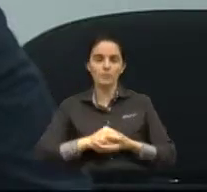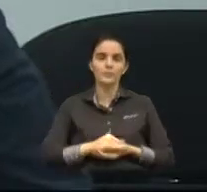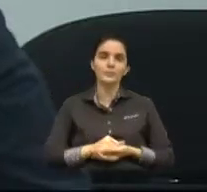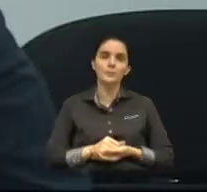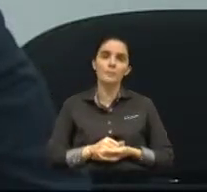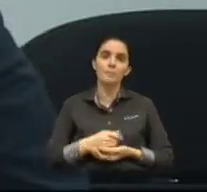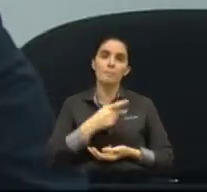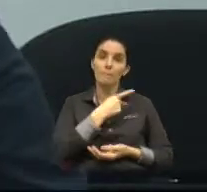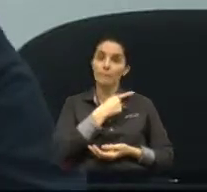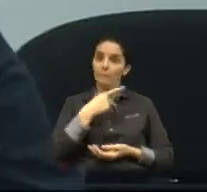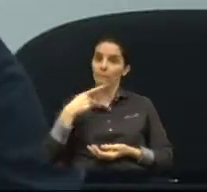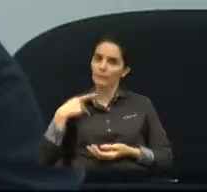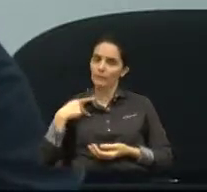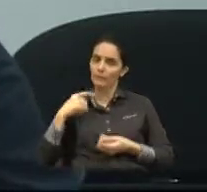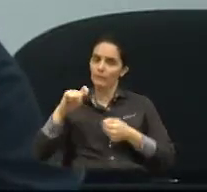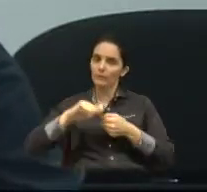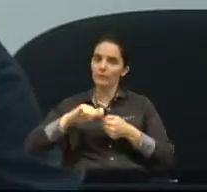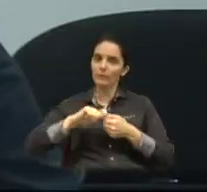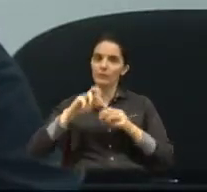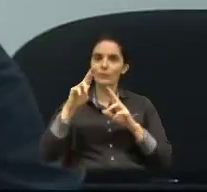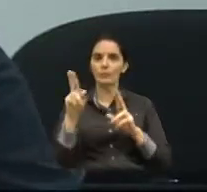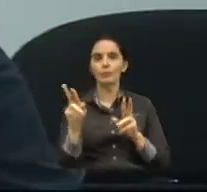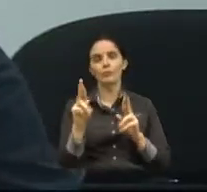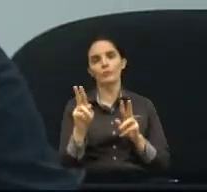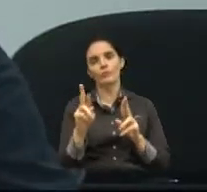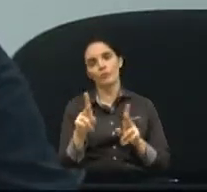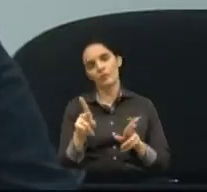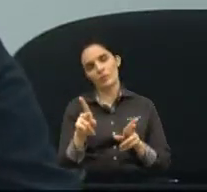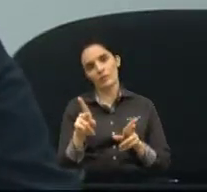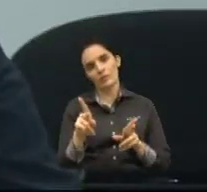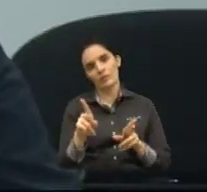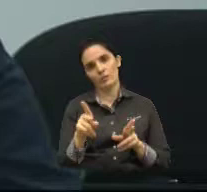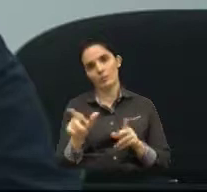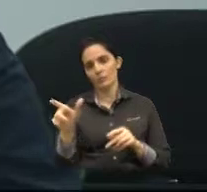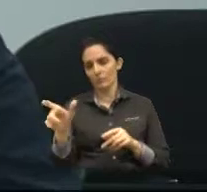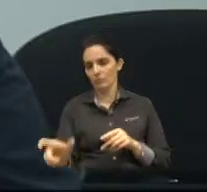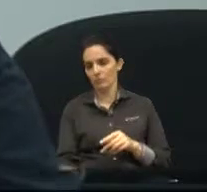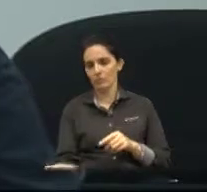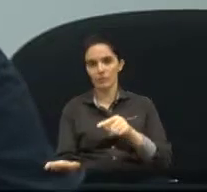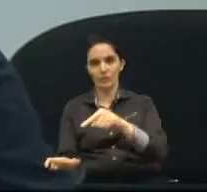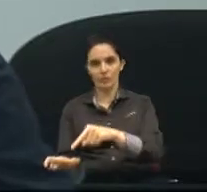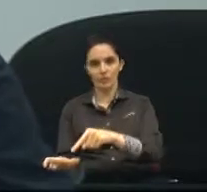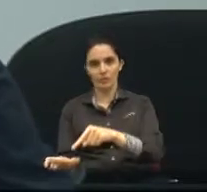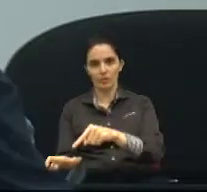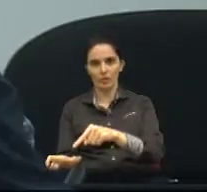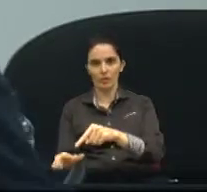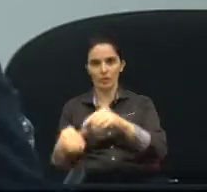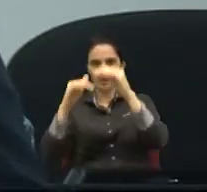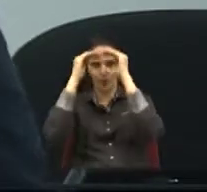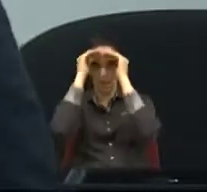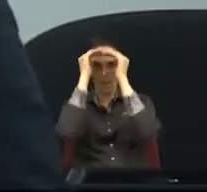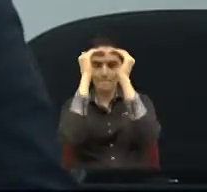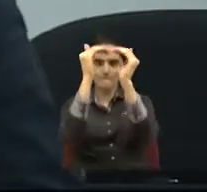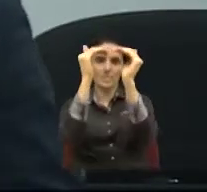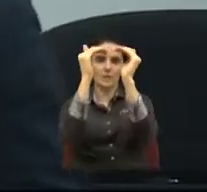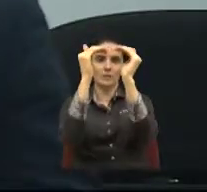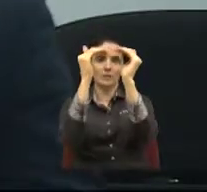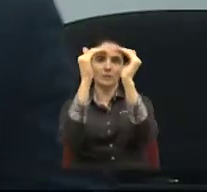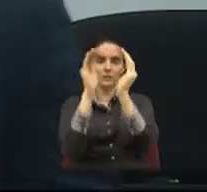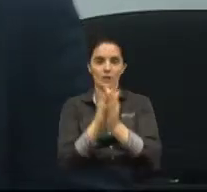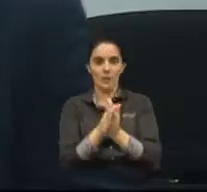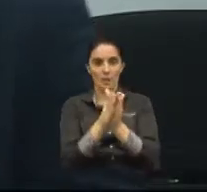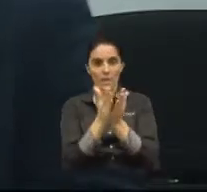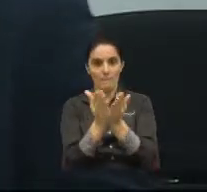Valdivino fez algo diferente, uma demonstração de que ele é servo, submisso à Bíblia Sagrada, que é a nossa regra